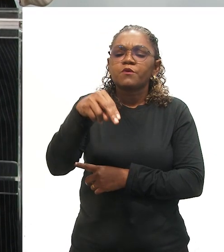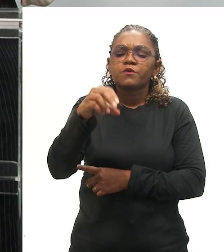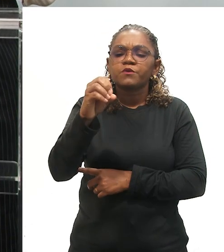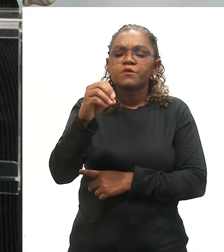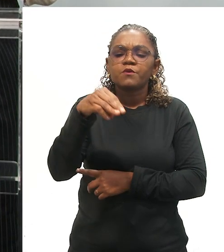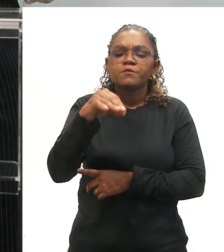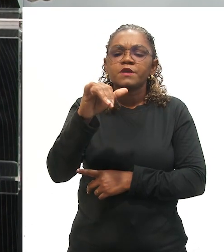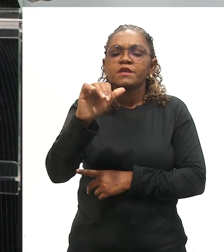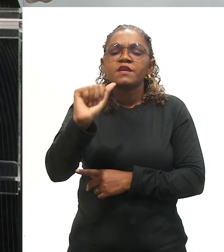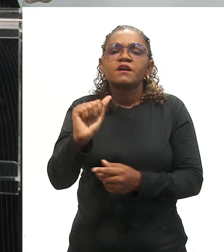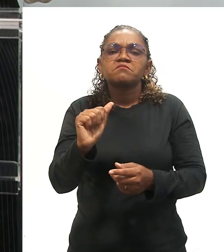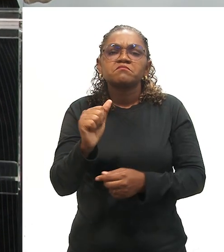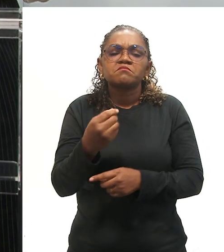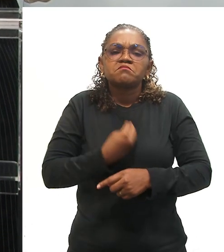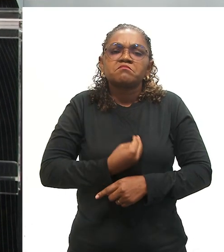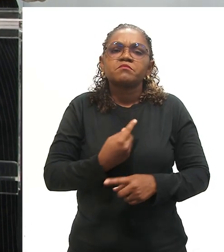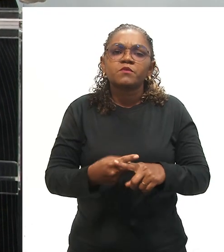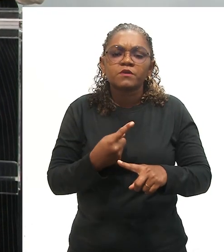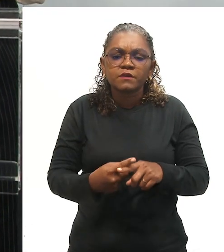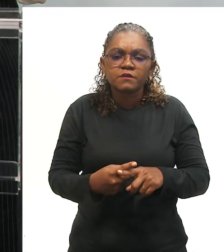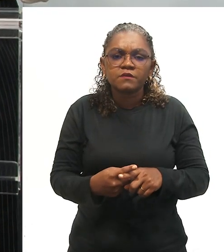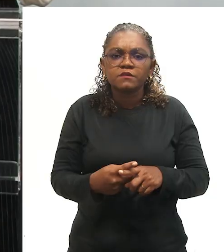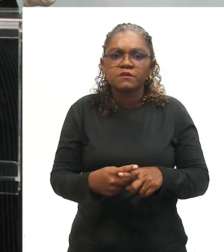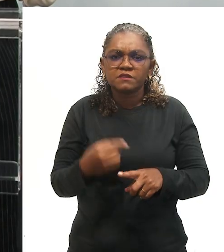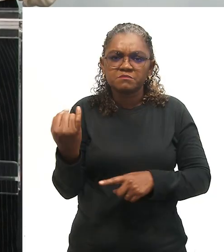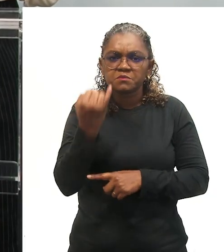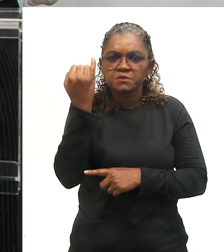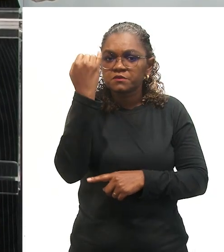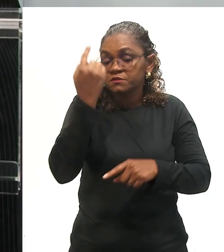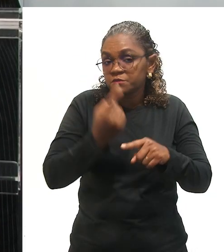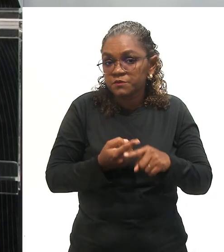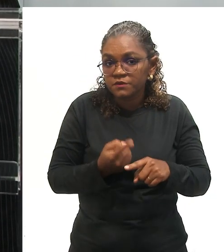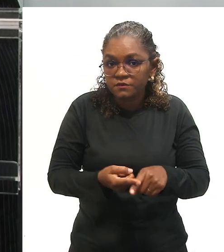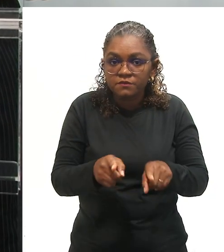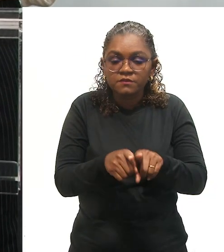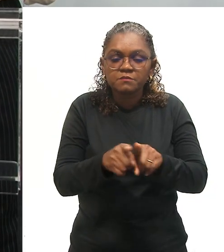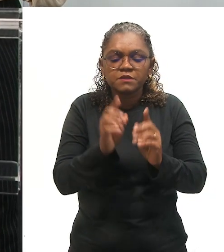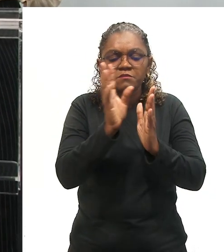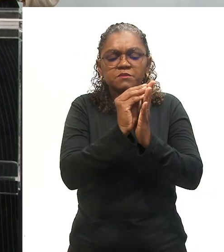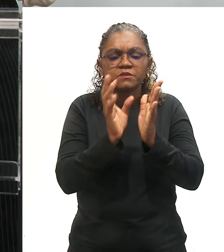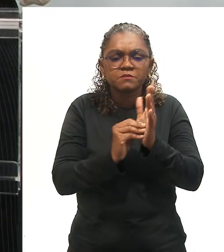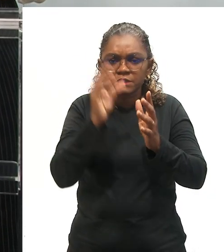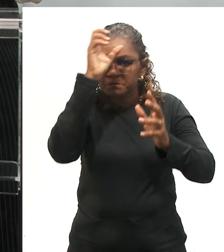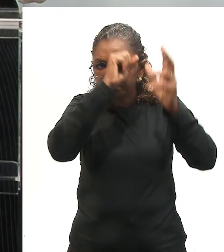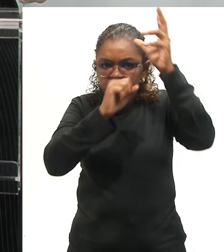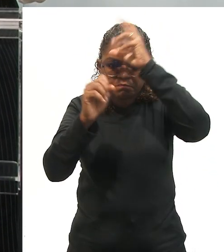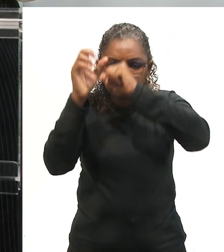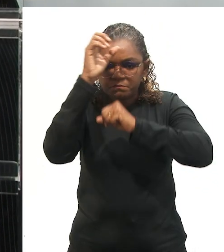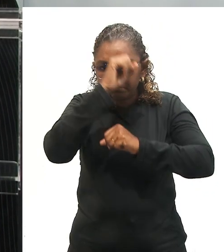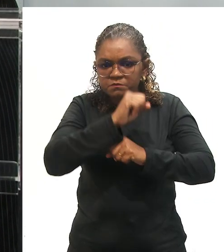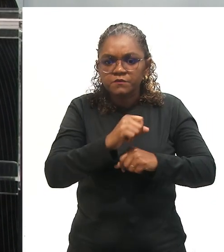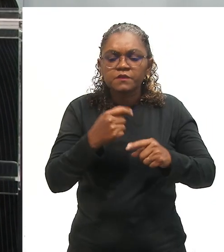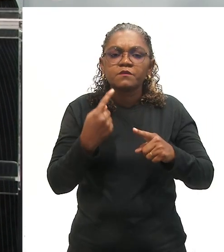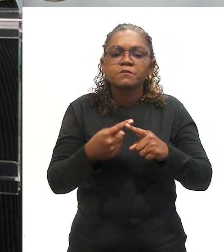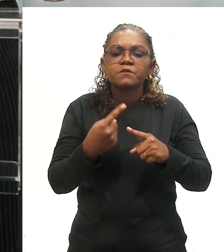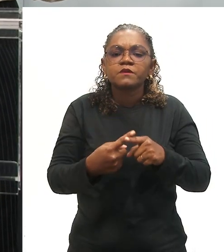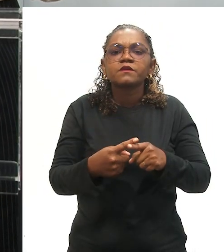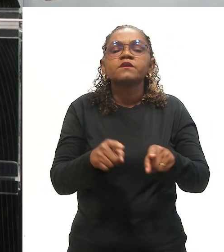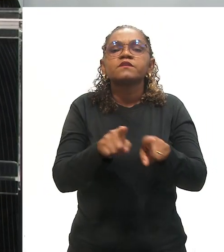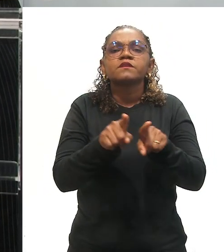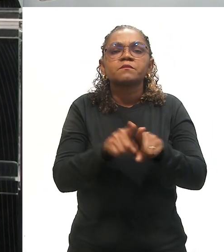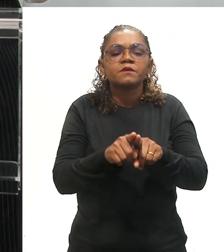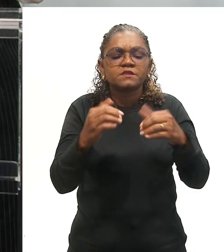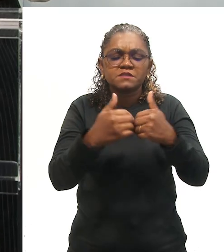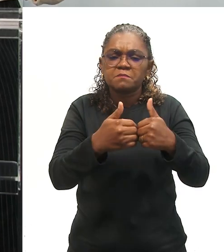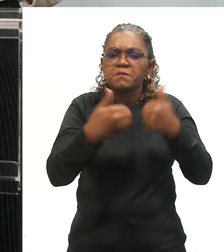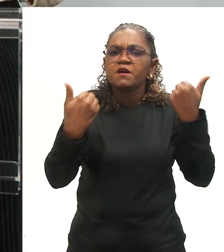essa disciplina, por que a gente aprende isso como um conteúdo, o que ela vem explicar, por que a economia se distanciou de outras ciências e